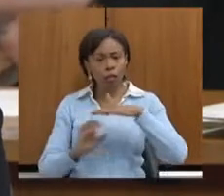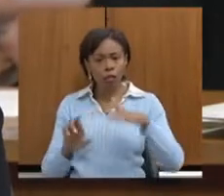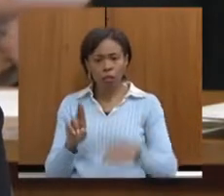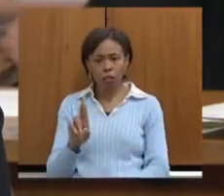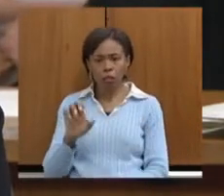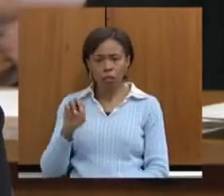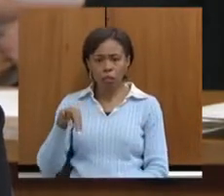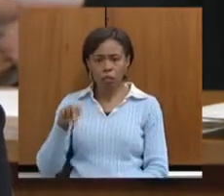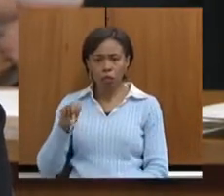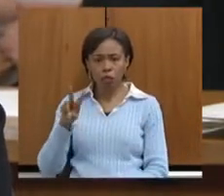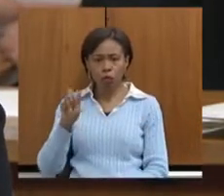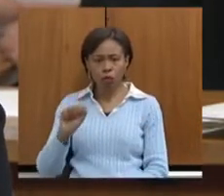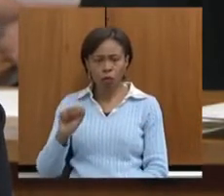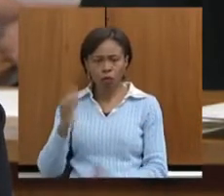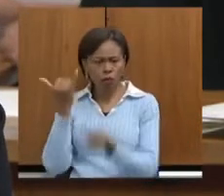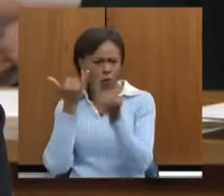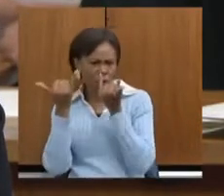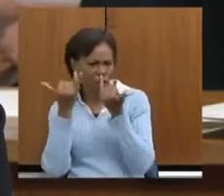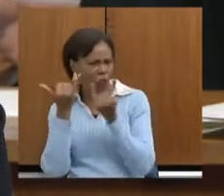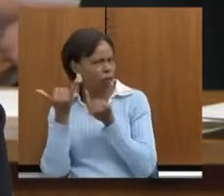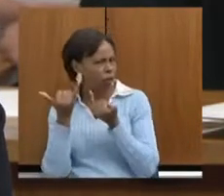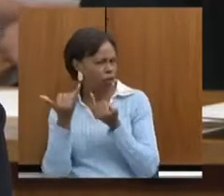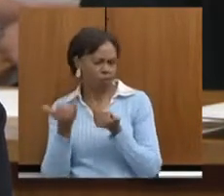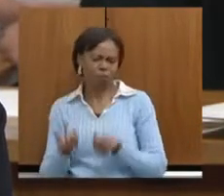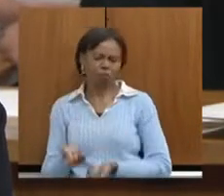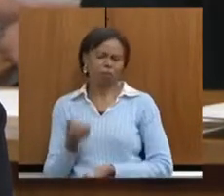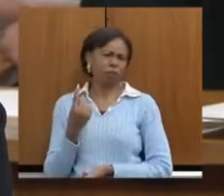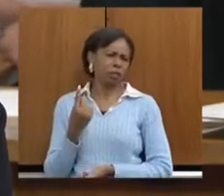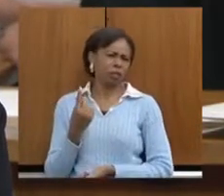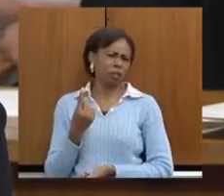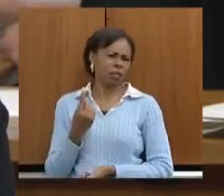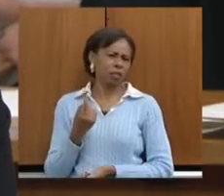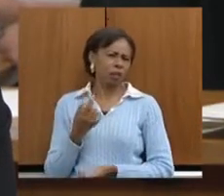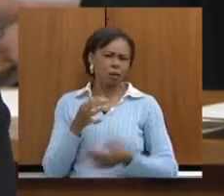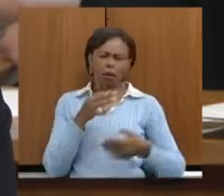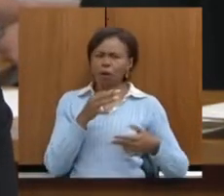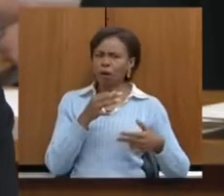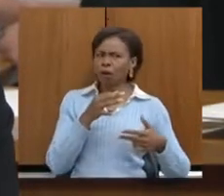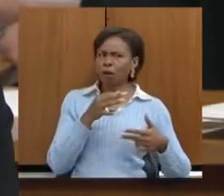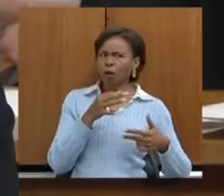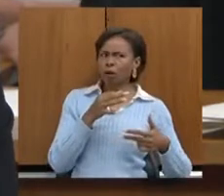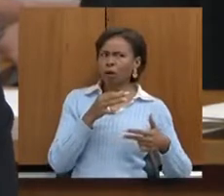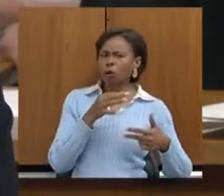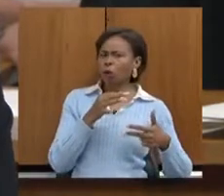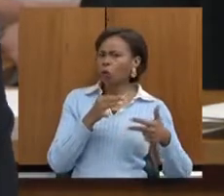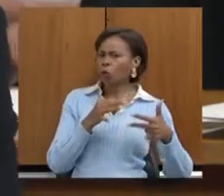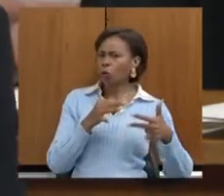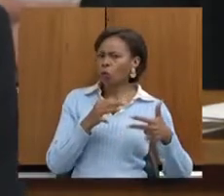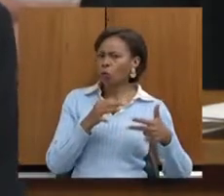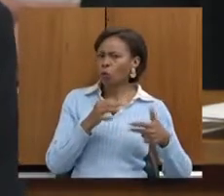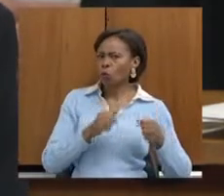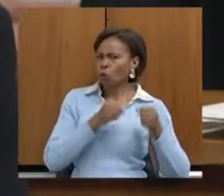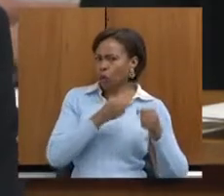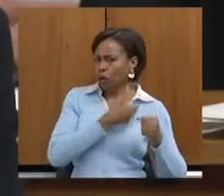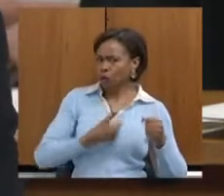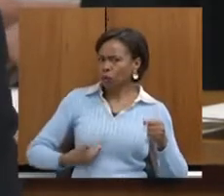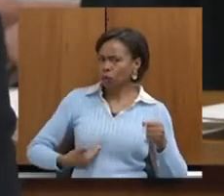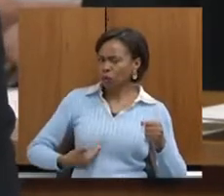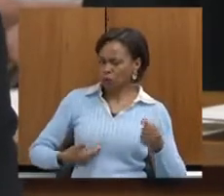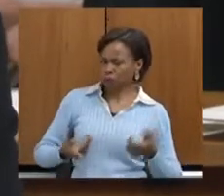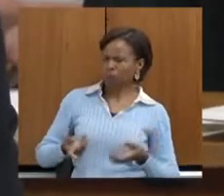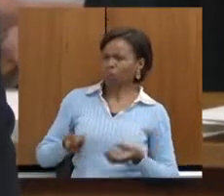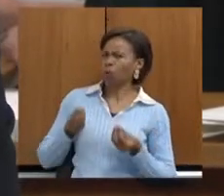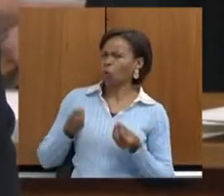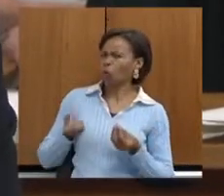público sobre os programas preparatórios 46 por cento de execução e mesmo assim